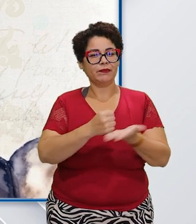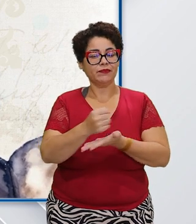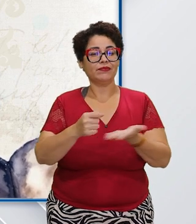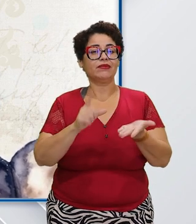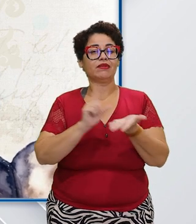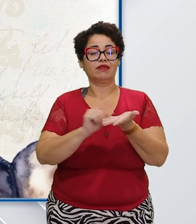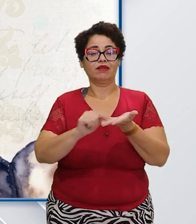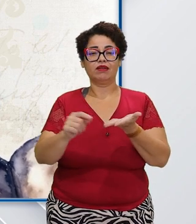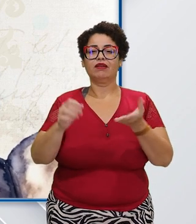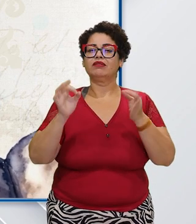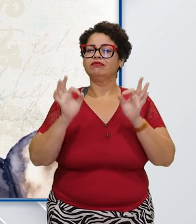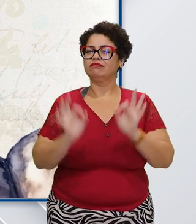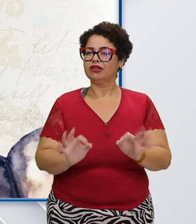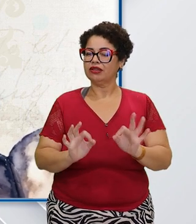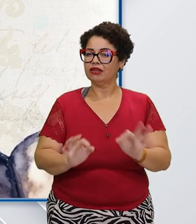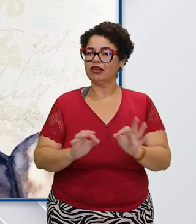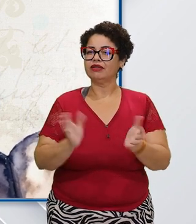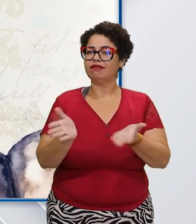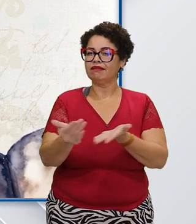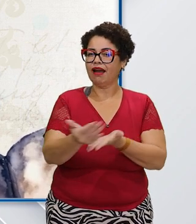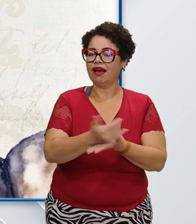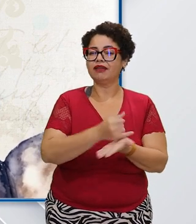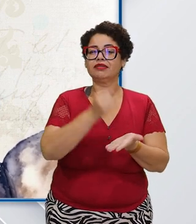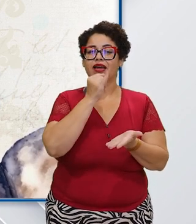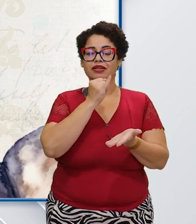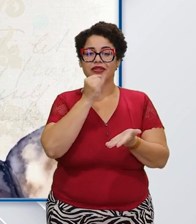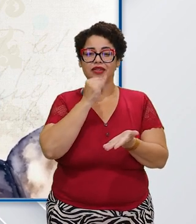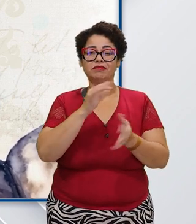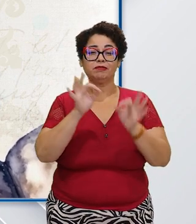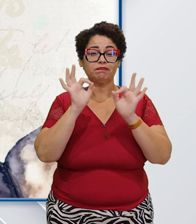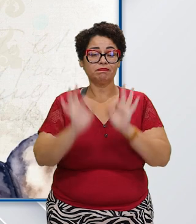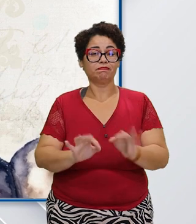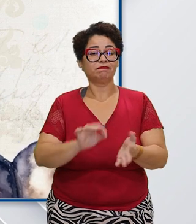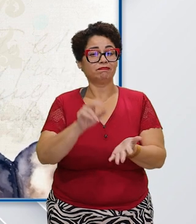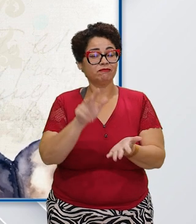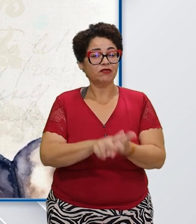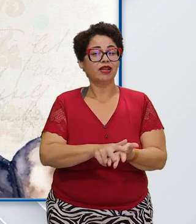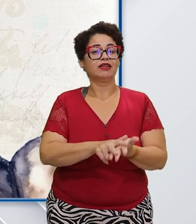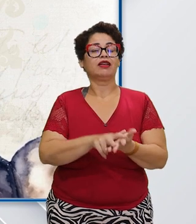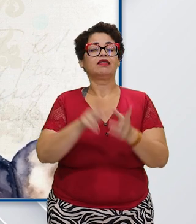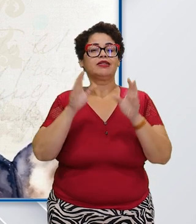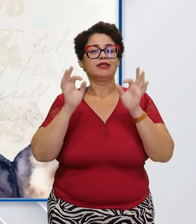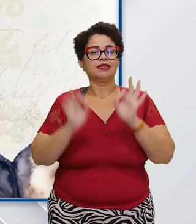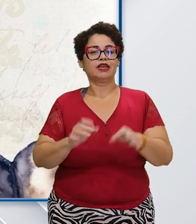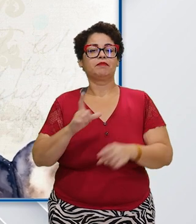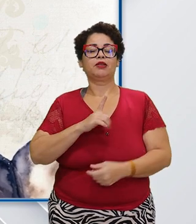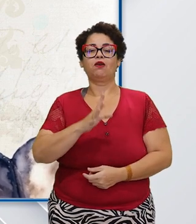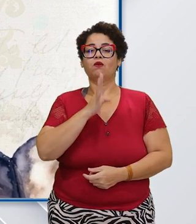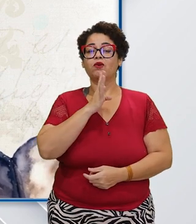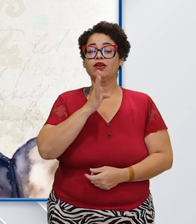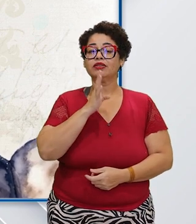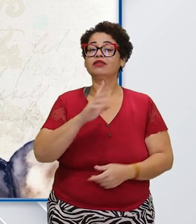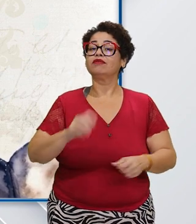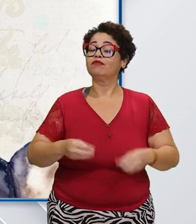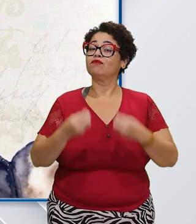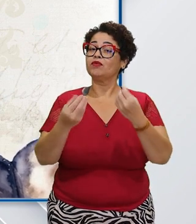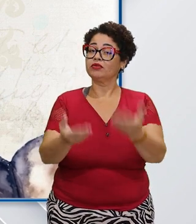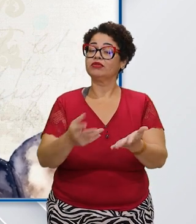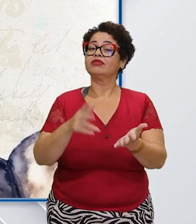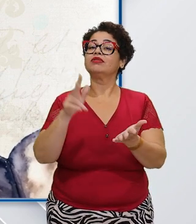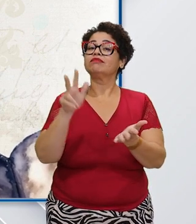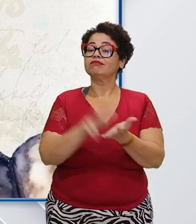argumentos sólidos dados e exemplos buscando sempre convencer o leitor da